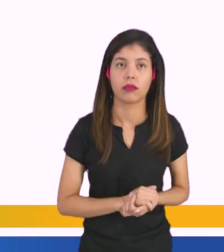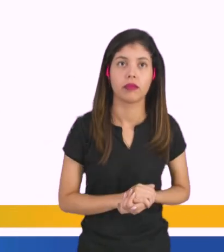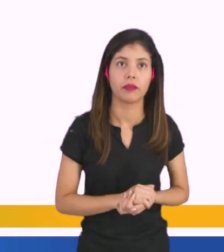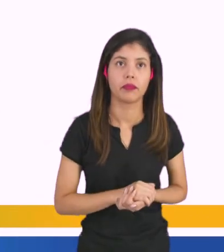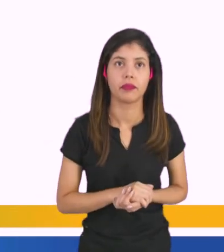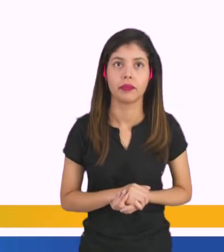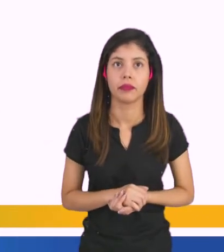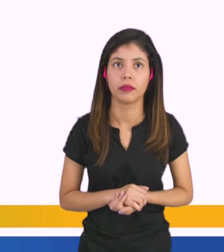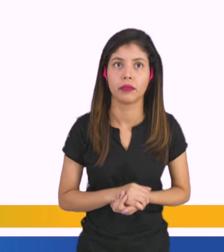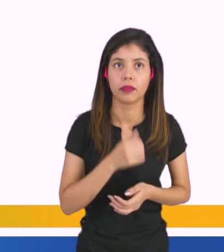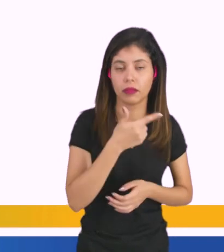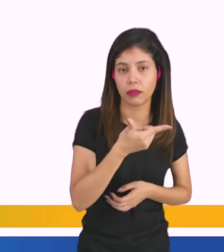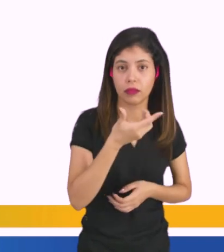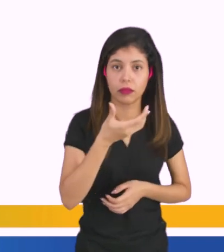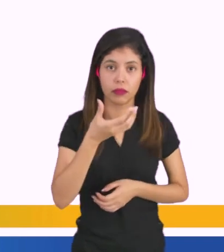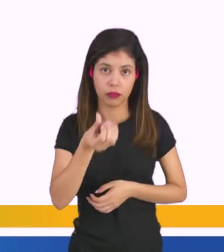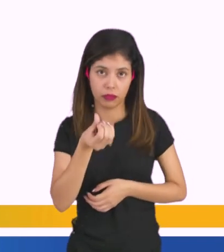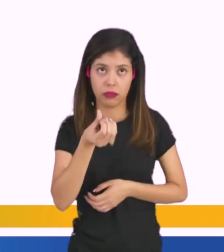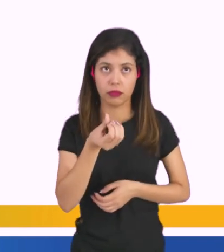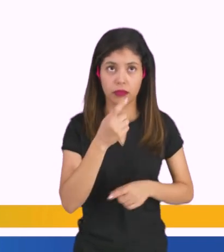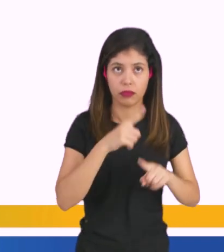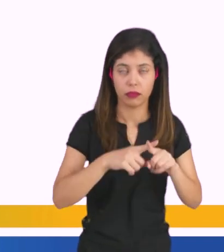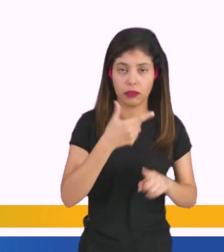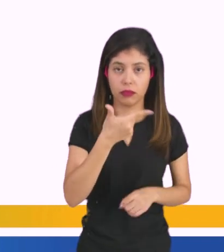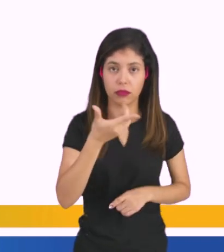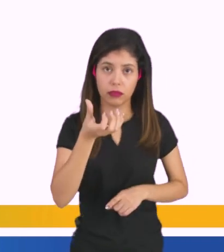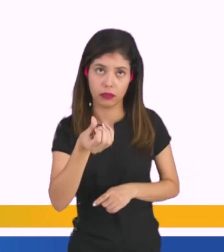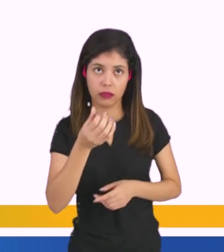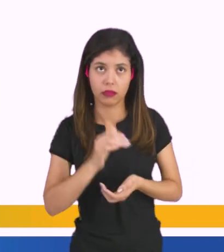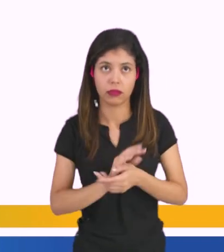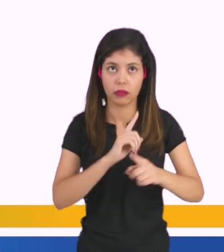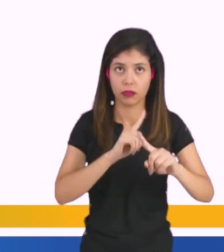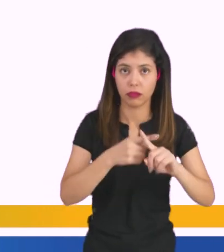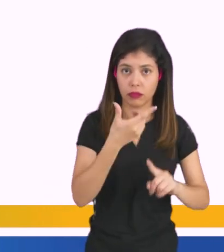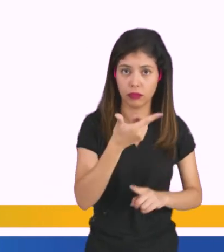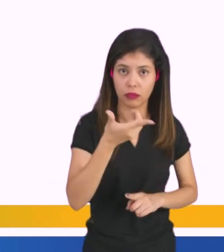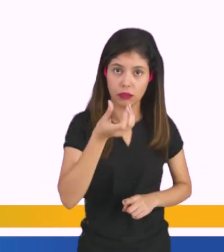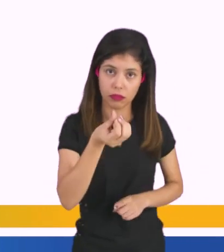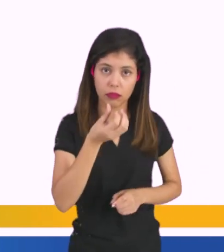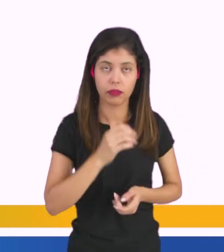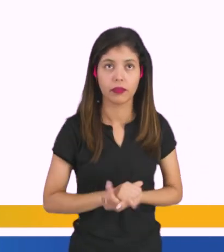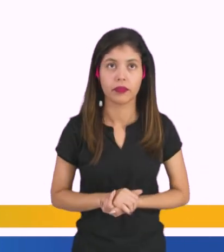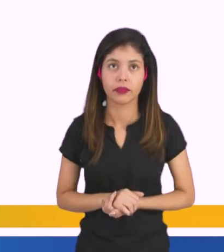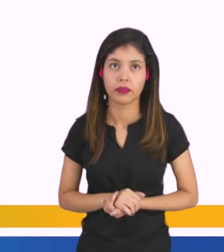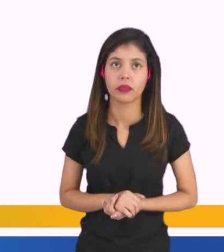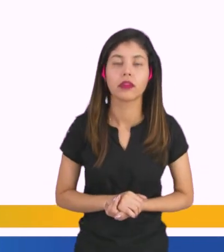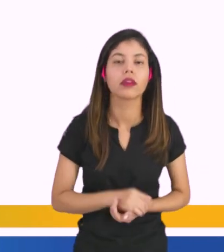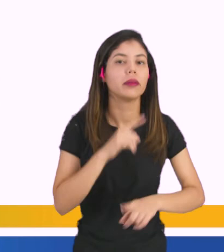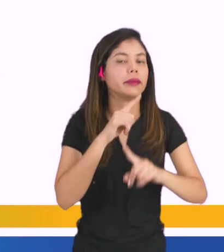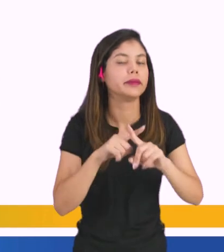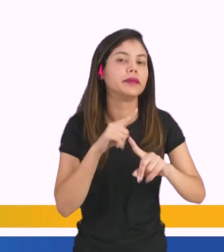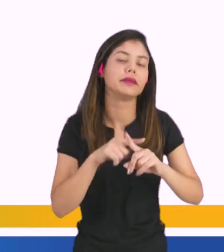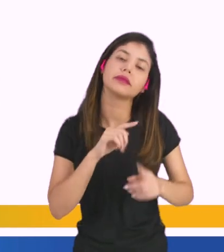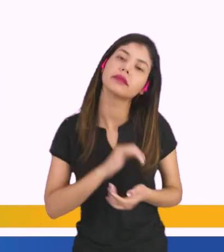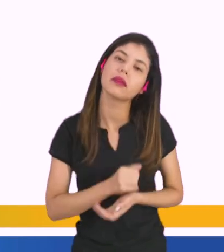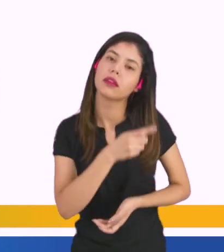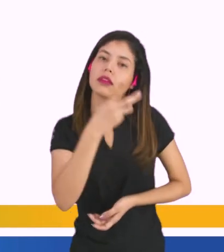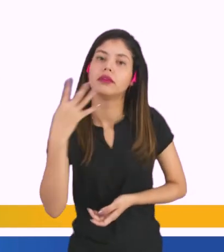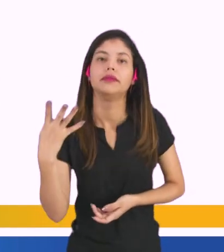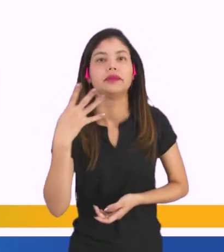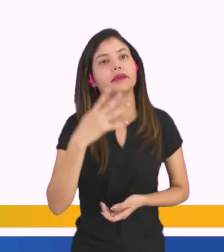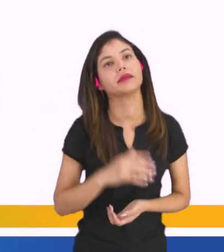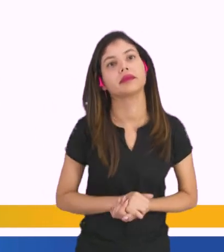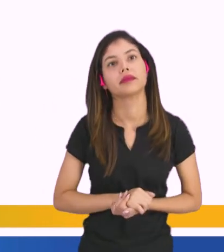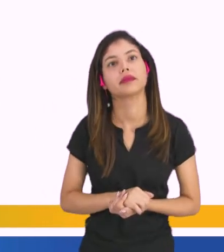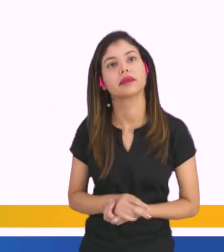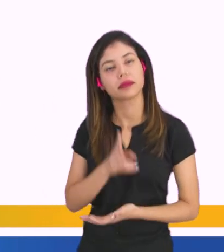seja, 26 vezes 26 vezes 26. E aí vamos multiplicar também a quantidade de